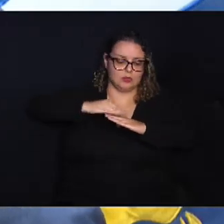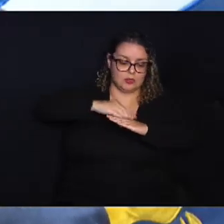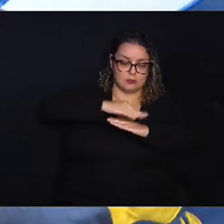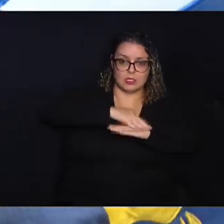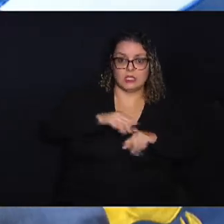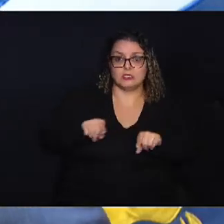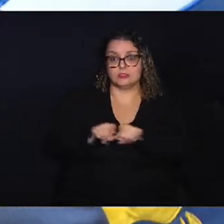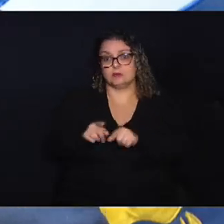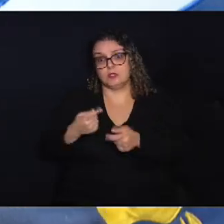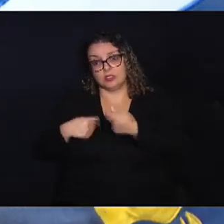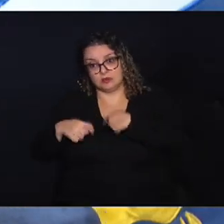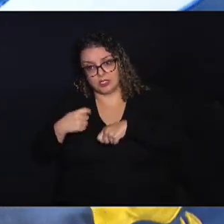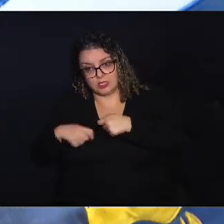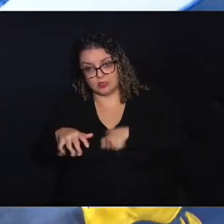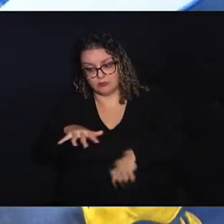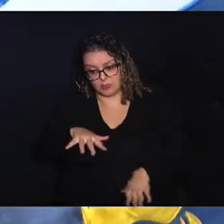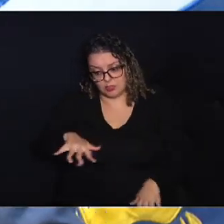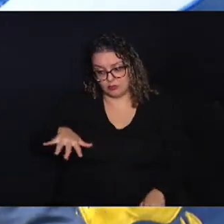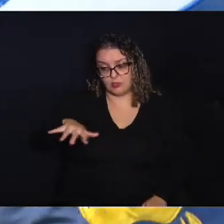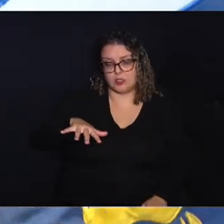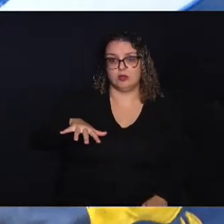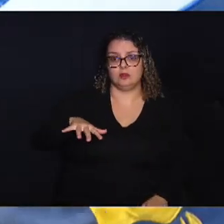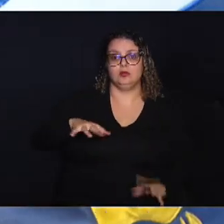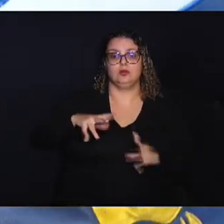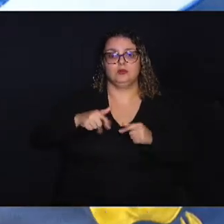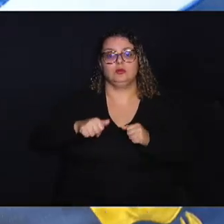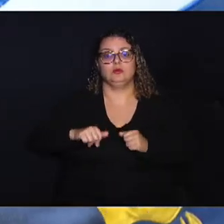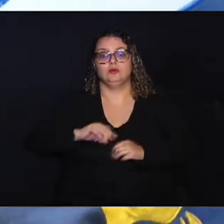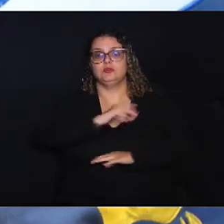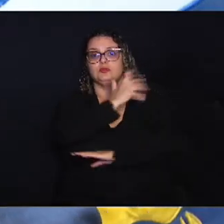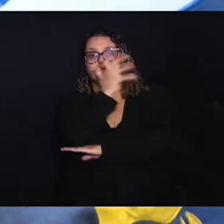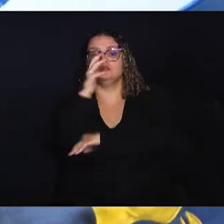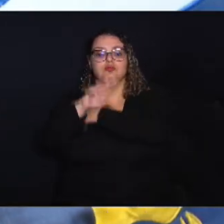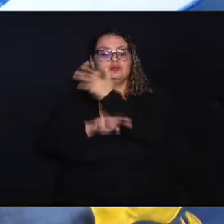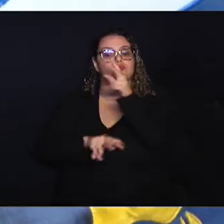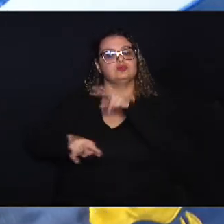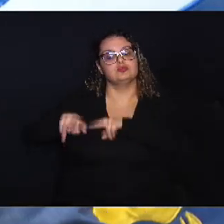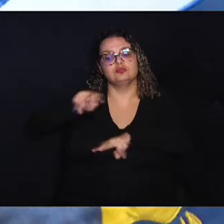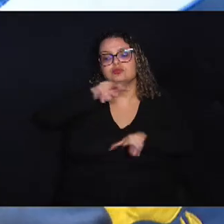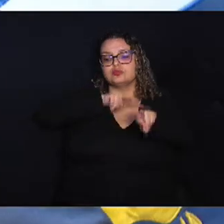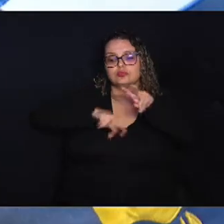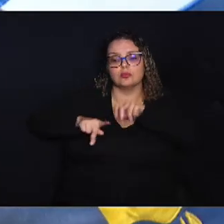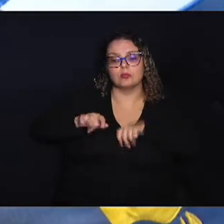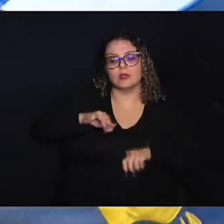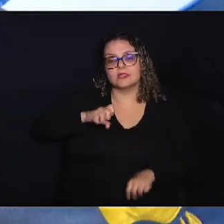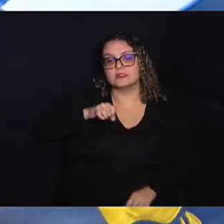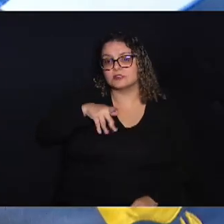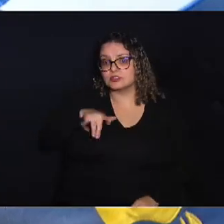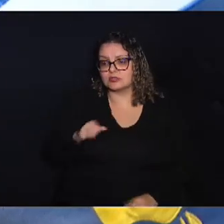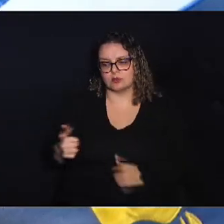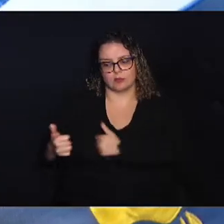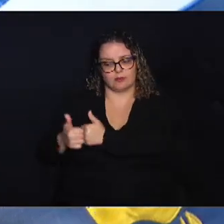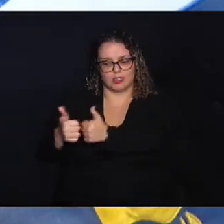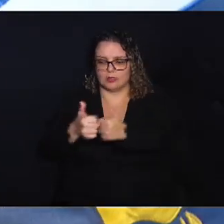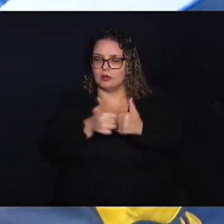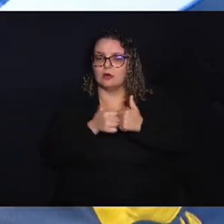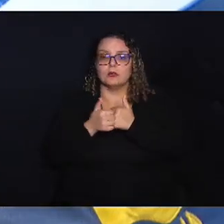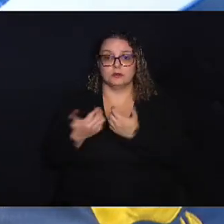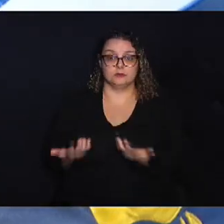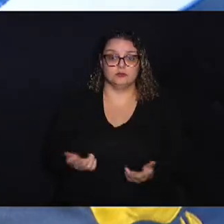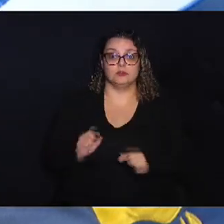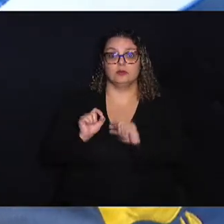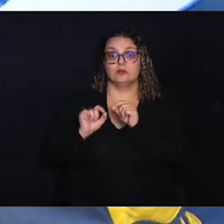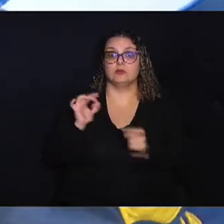parte administrativa, toda a questão do paisagismo, o entorno. E